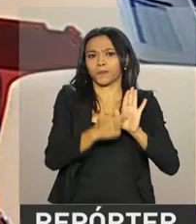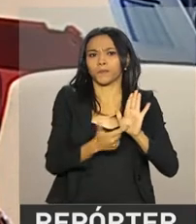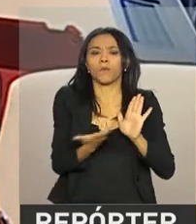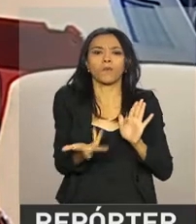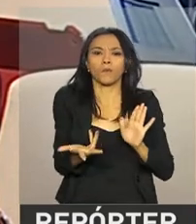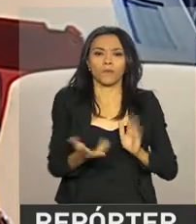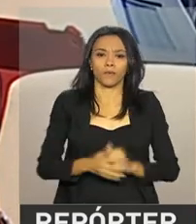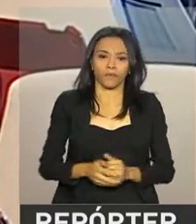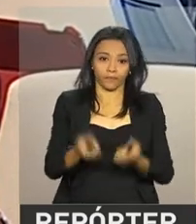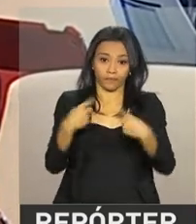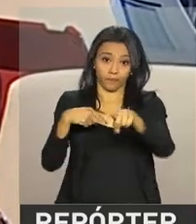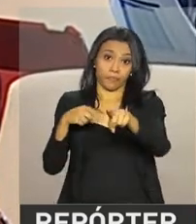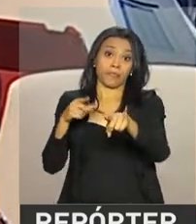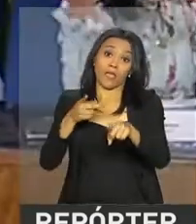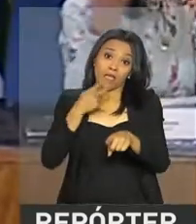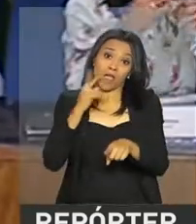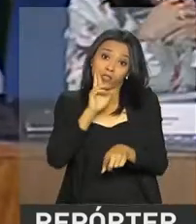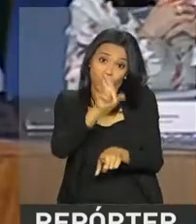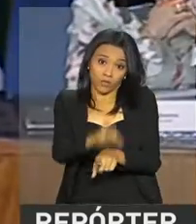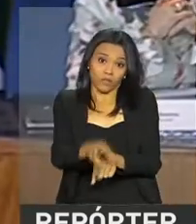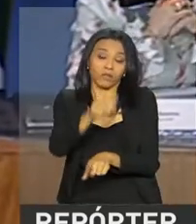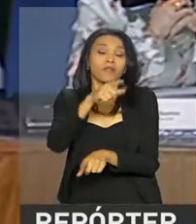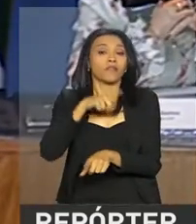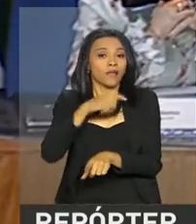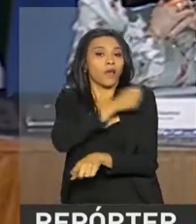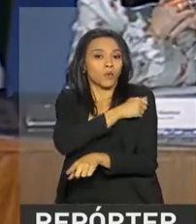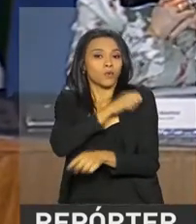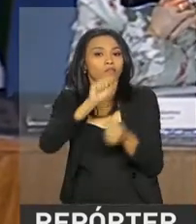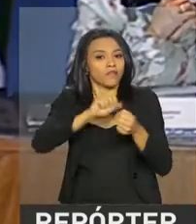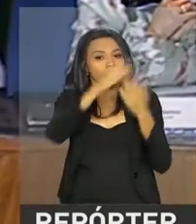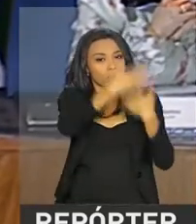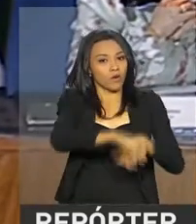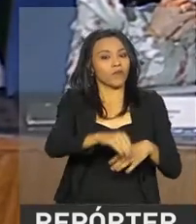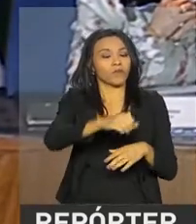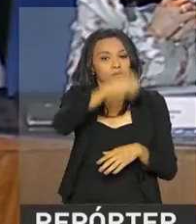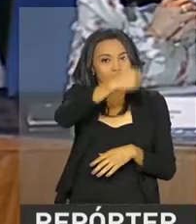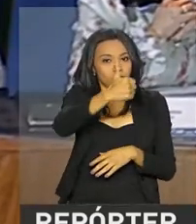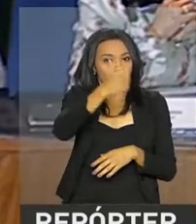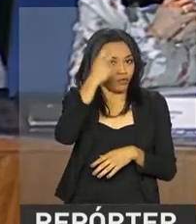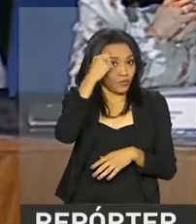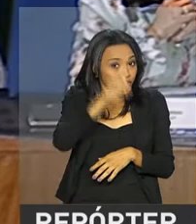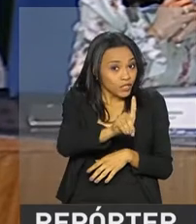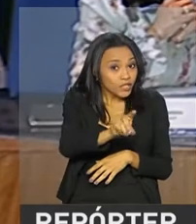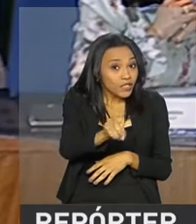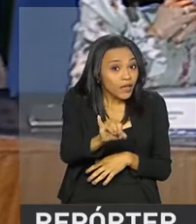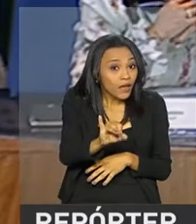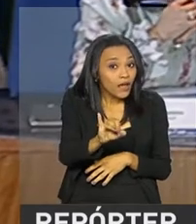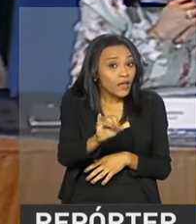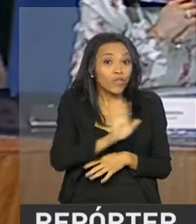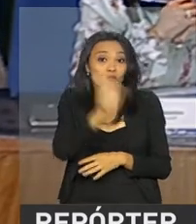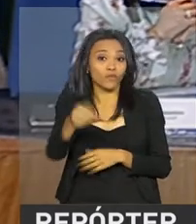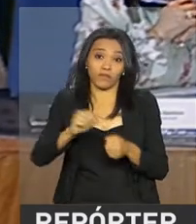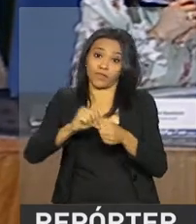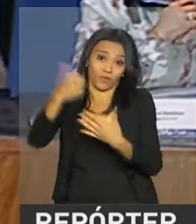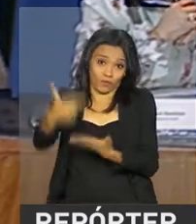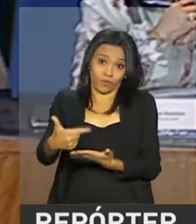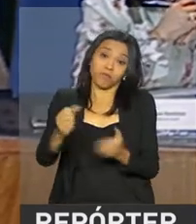Você pode ter estudante que fez a prova no segundo dia e não fez no primeiro. Não pode? Pode.